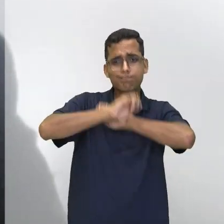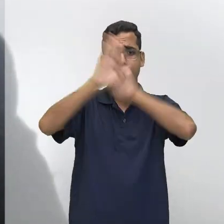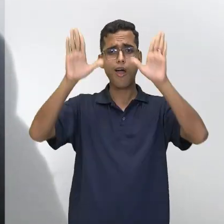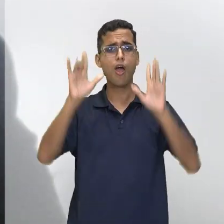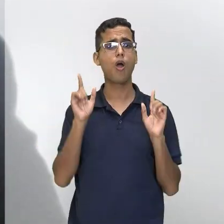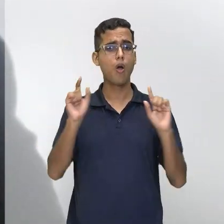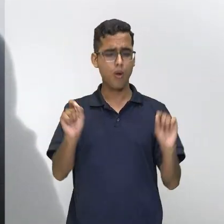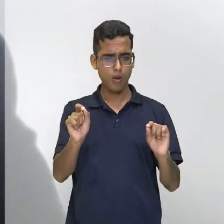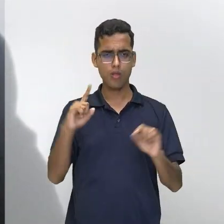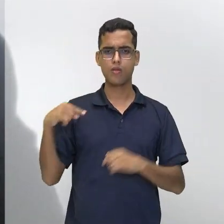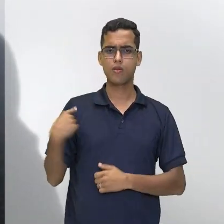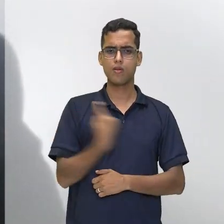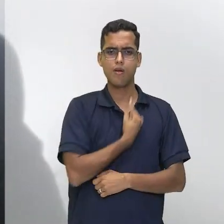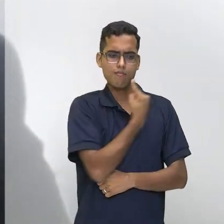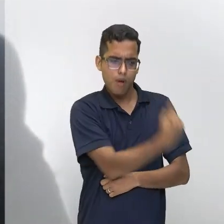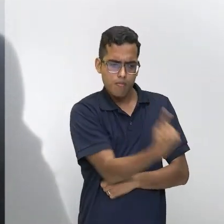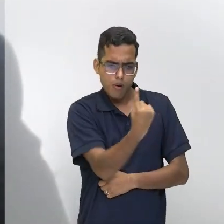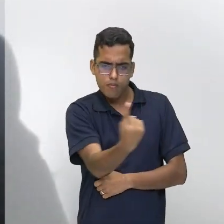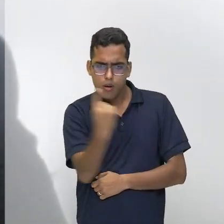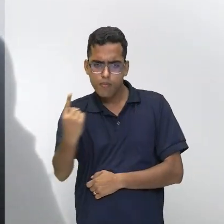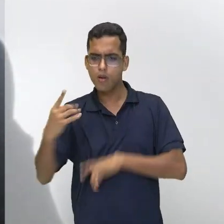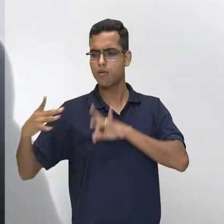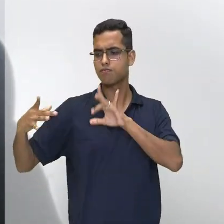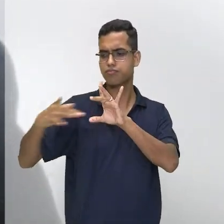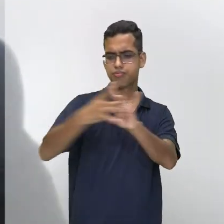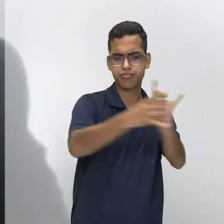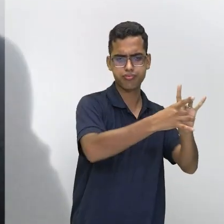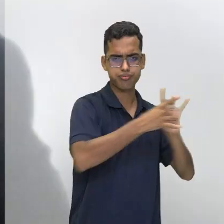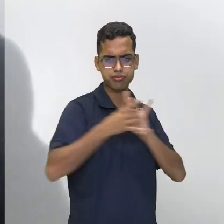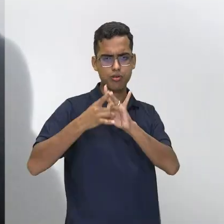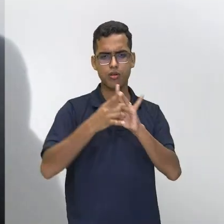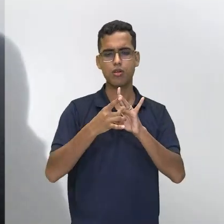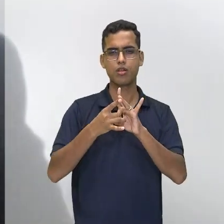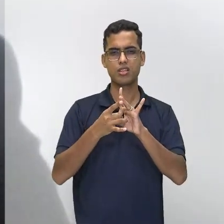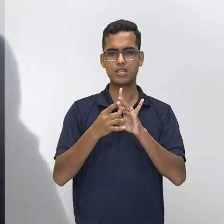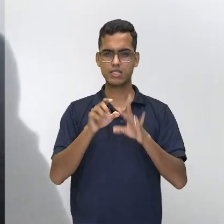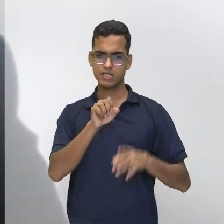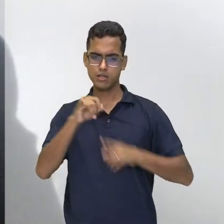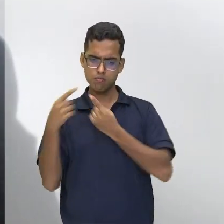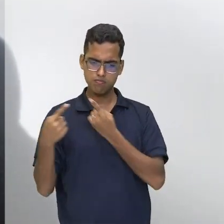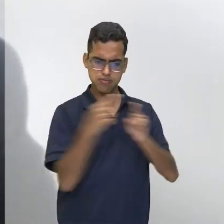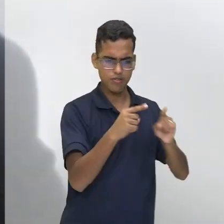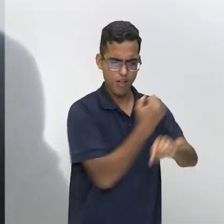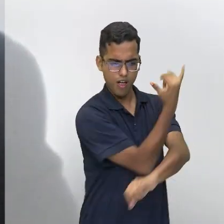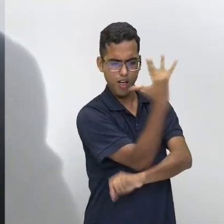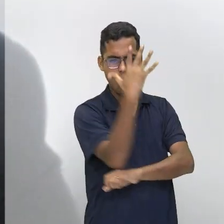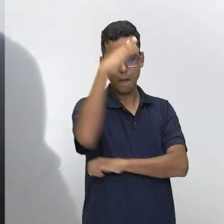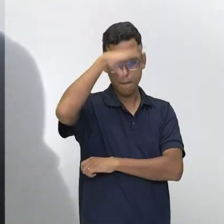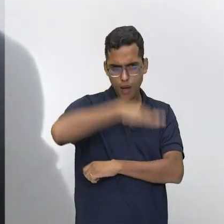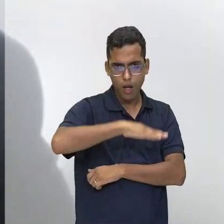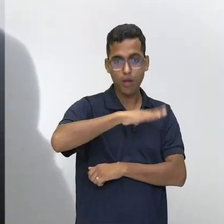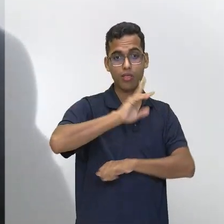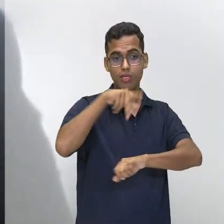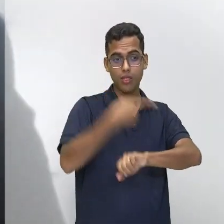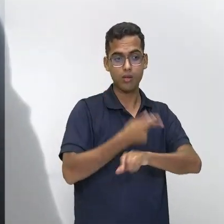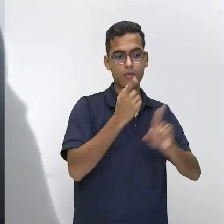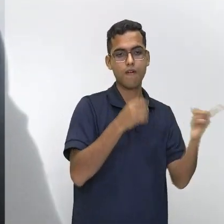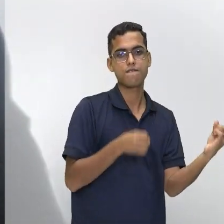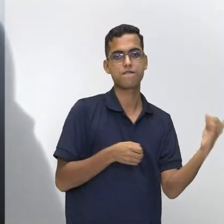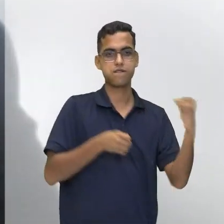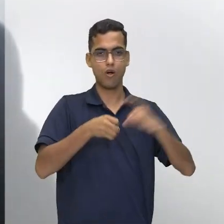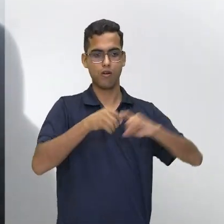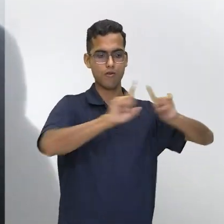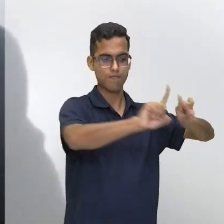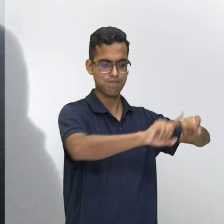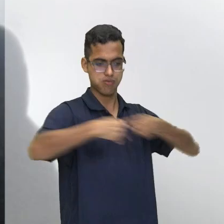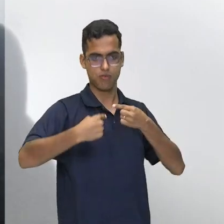parte de tudo isso e que qualquer coisa que nós façamos de mal para a natureza, isso retorna para nós. E é